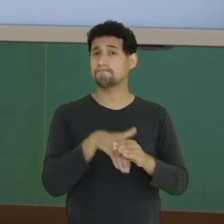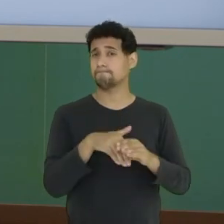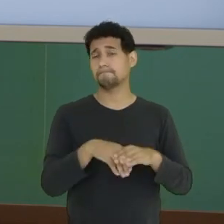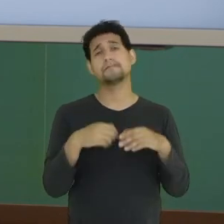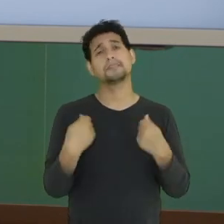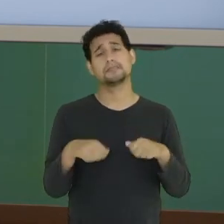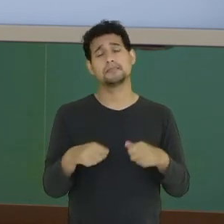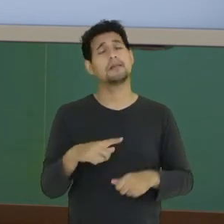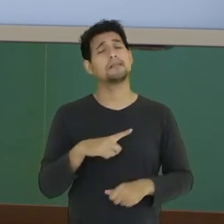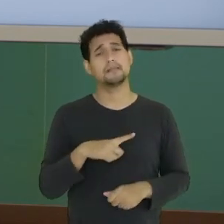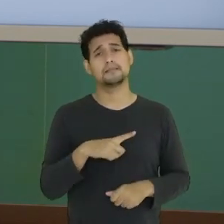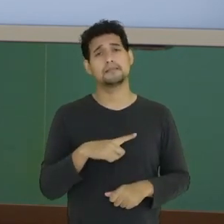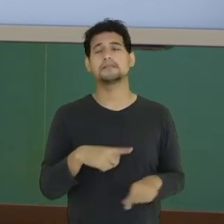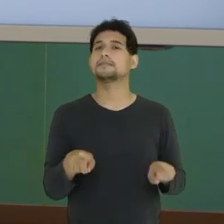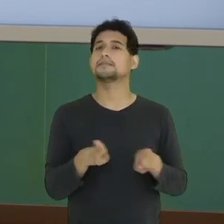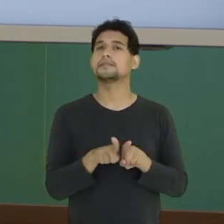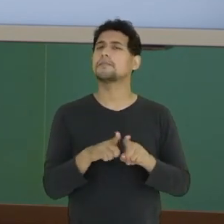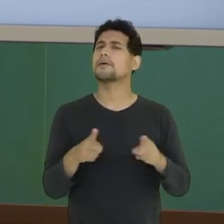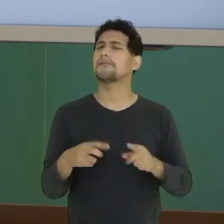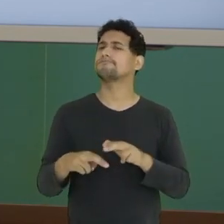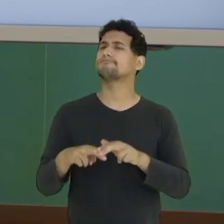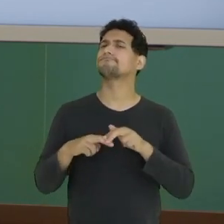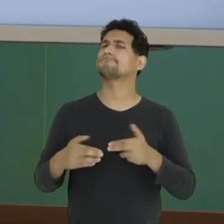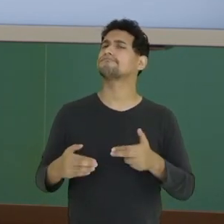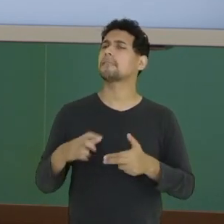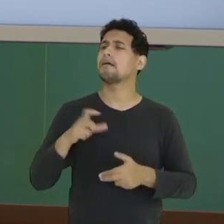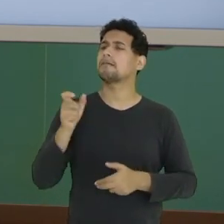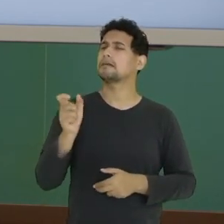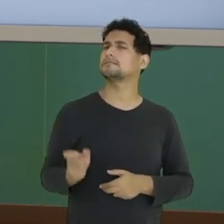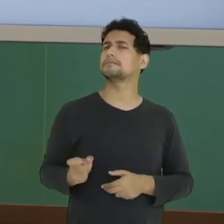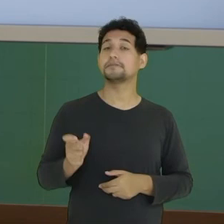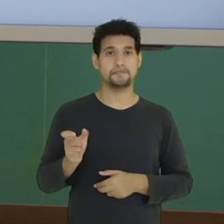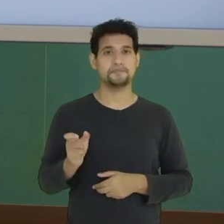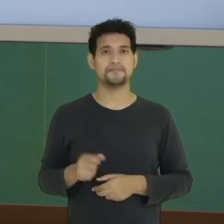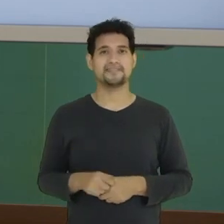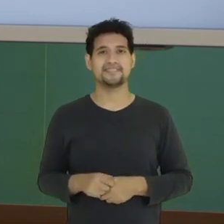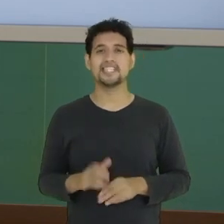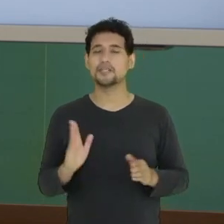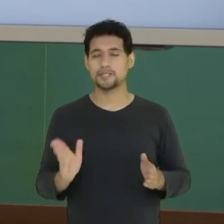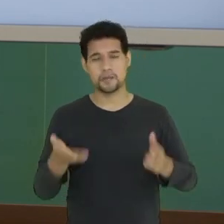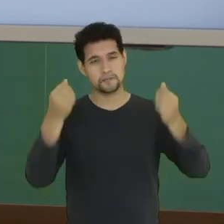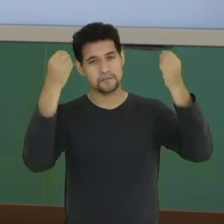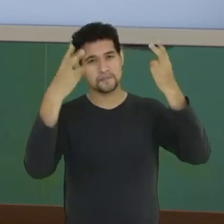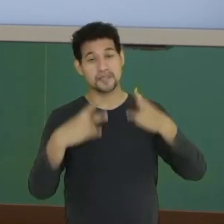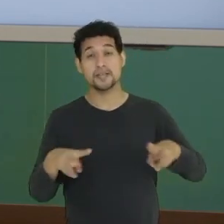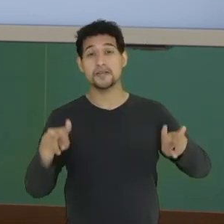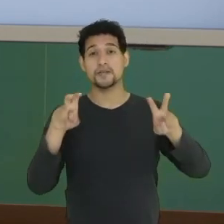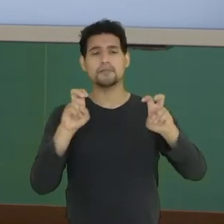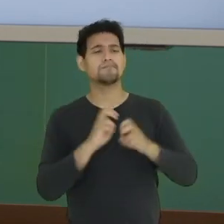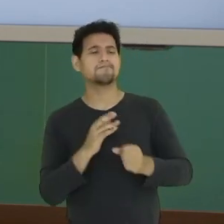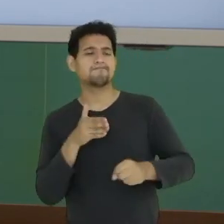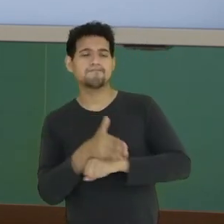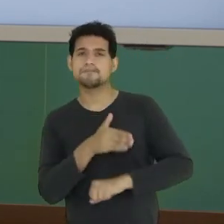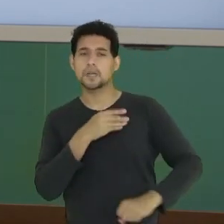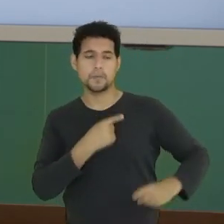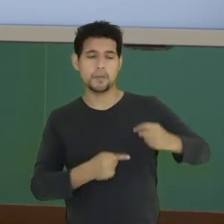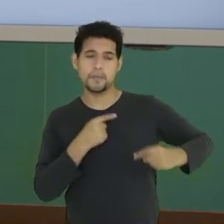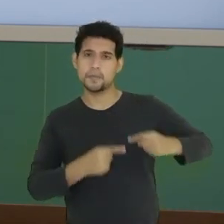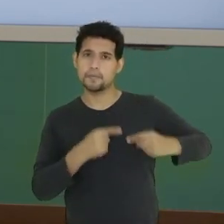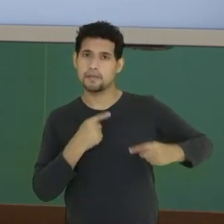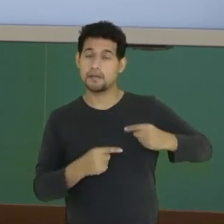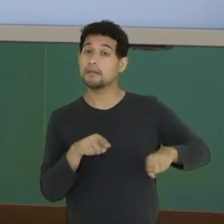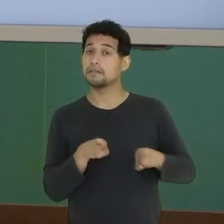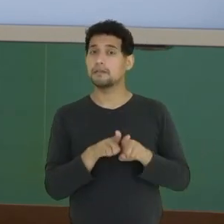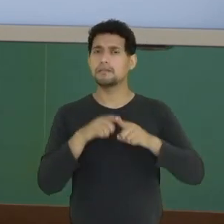precisa possuir e o porquê dessas características. Então, já que falamos sobre participação política, uma